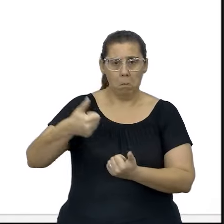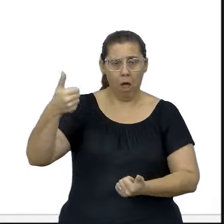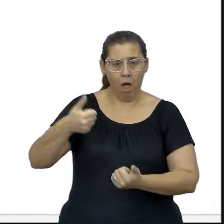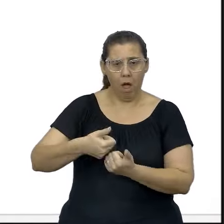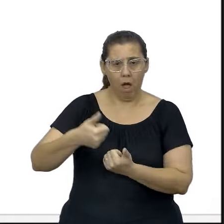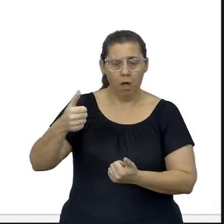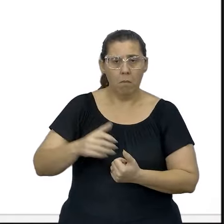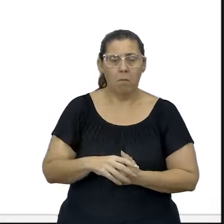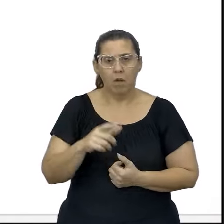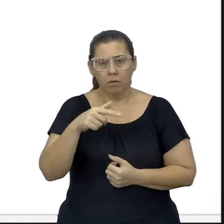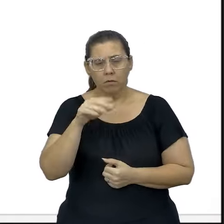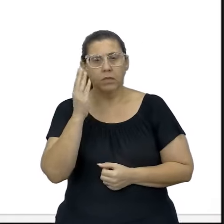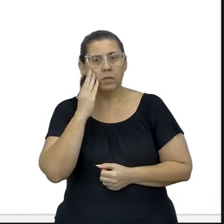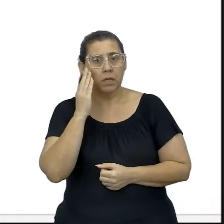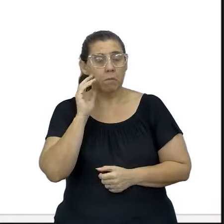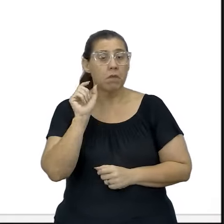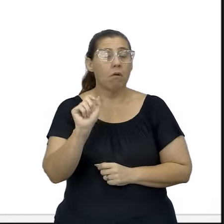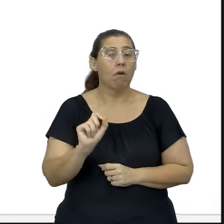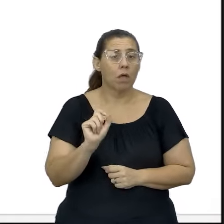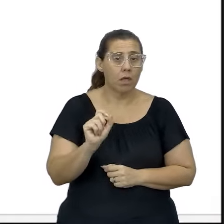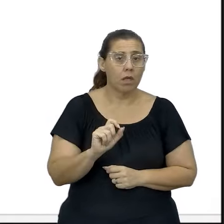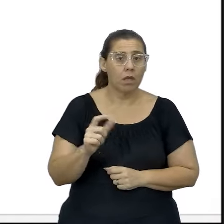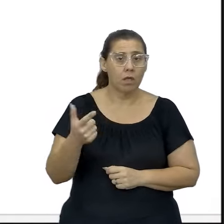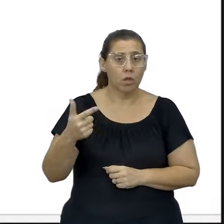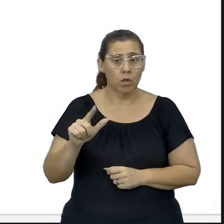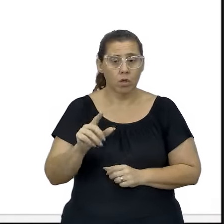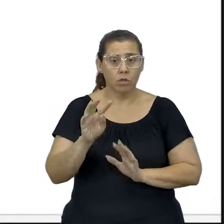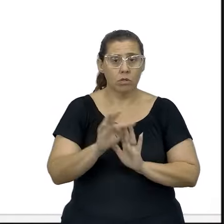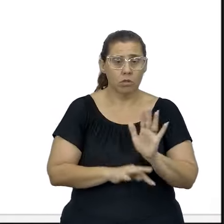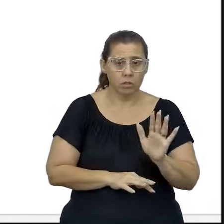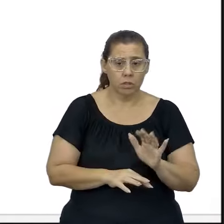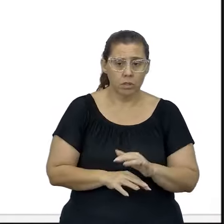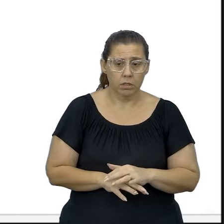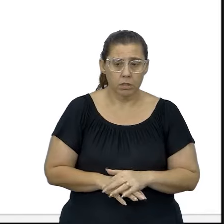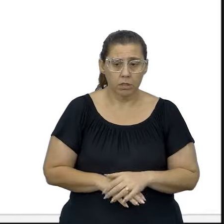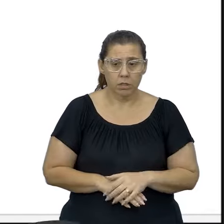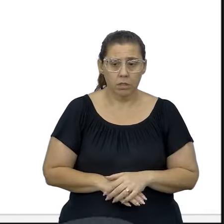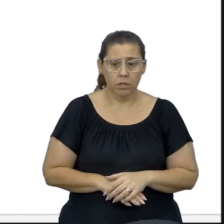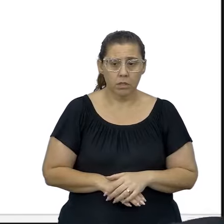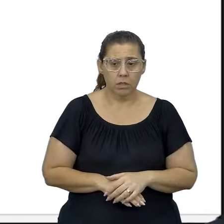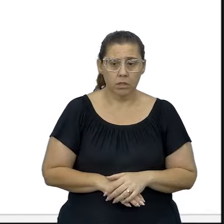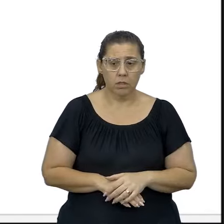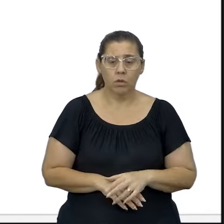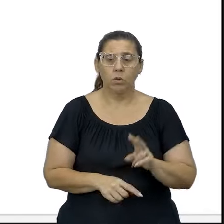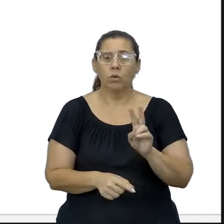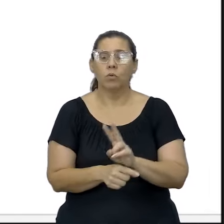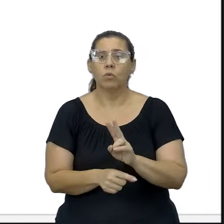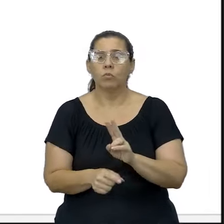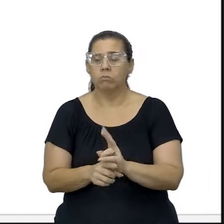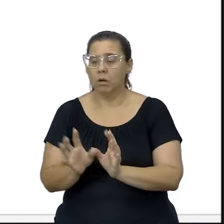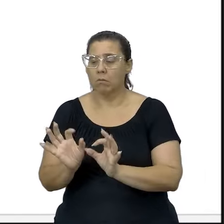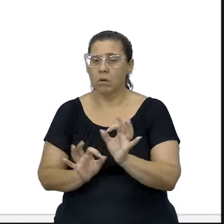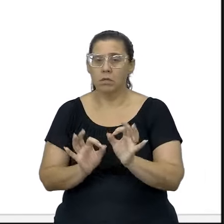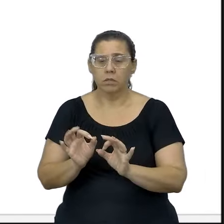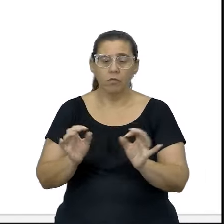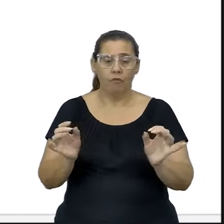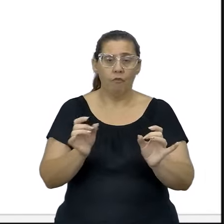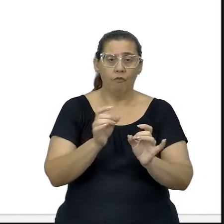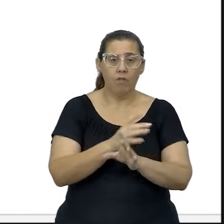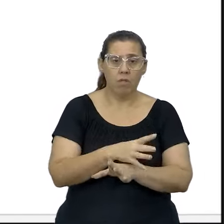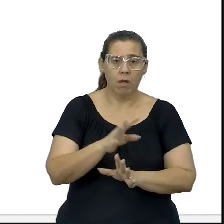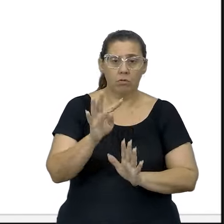conceituais, você sabia que, entre outros textos produzidos, cuidando da apresentação final do